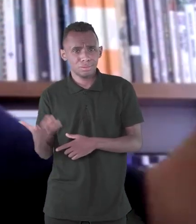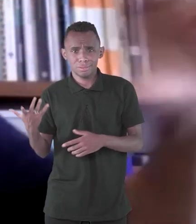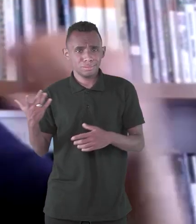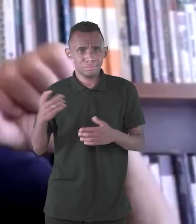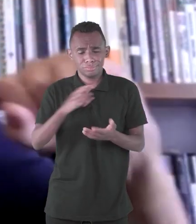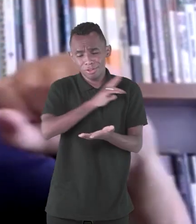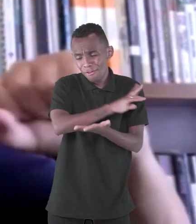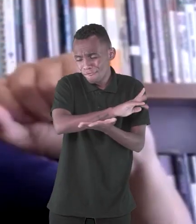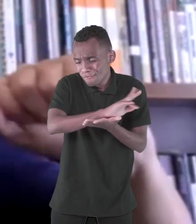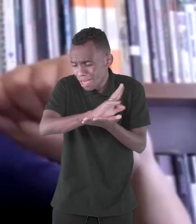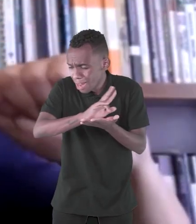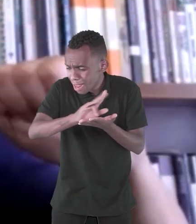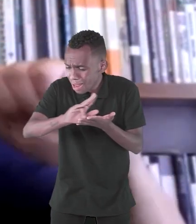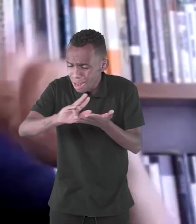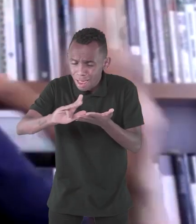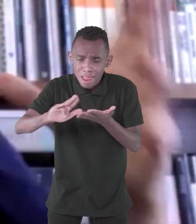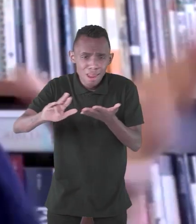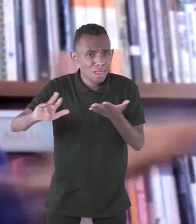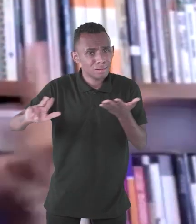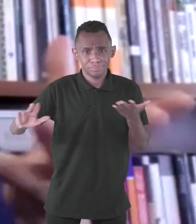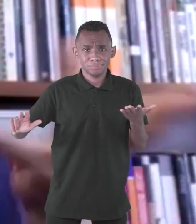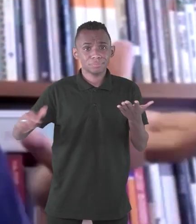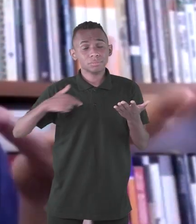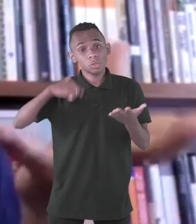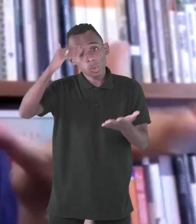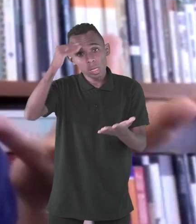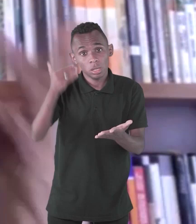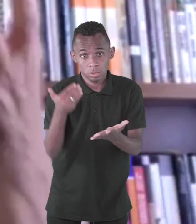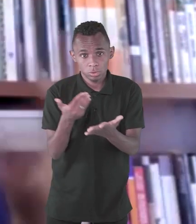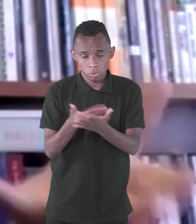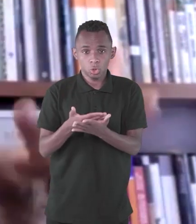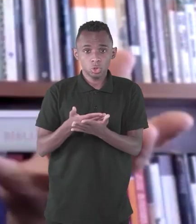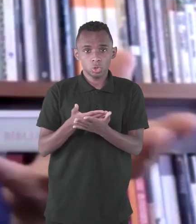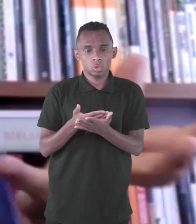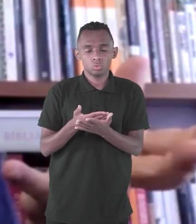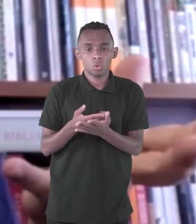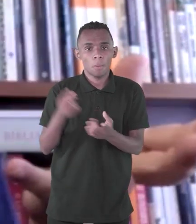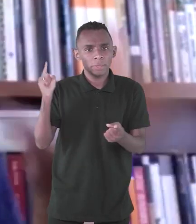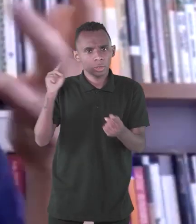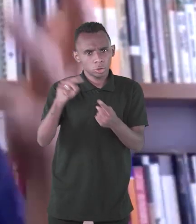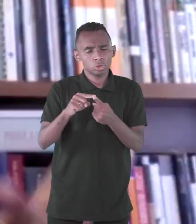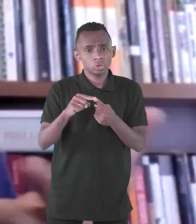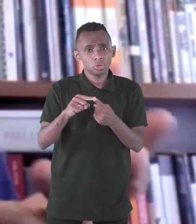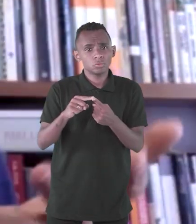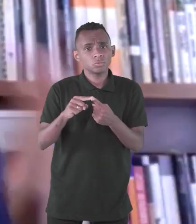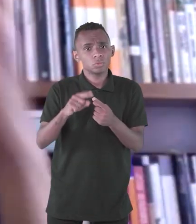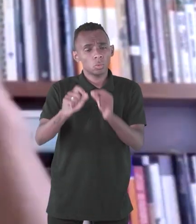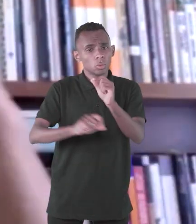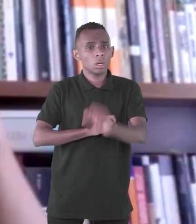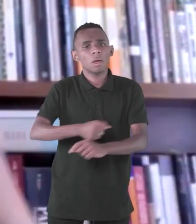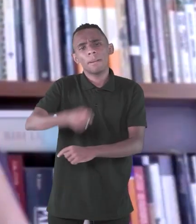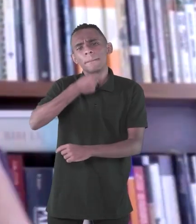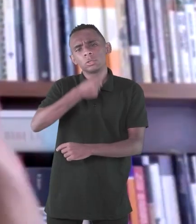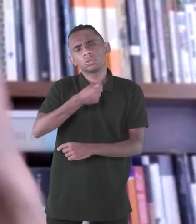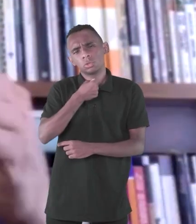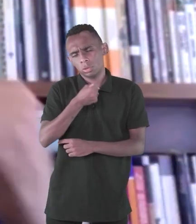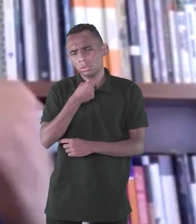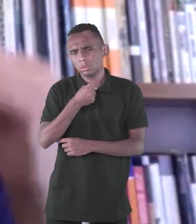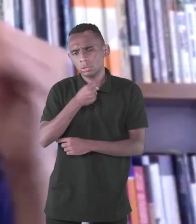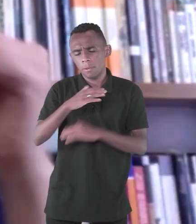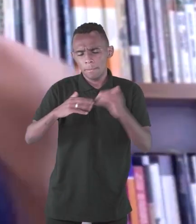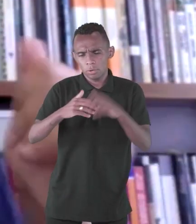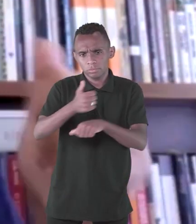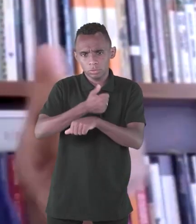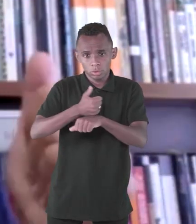eu acabei de falar aqui, que é um... Sabe, eu acredito na missão do jornalista de